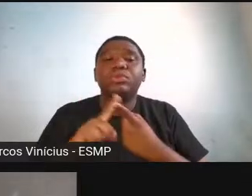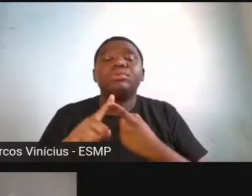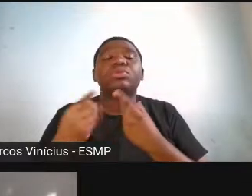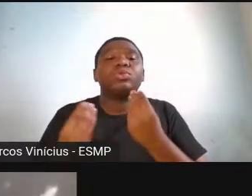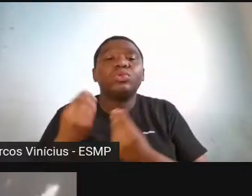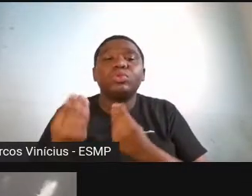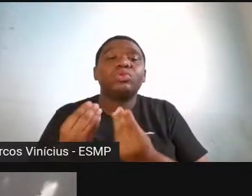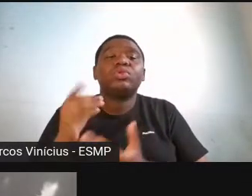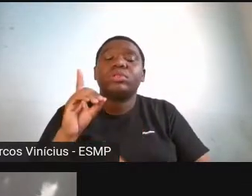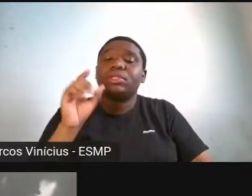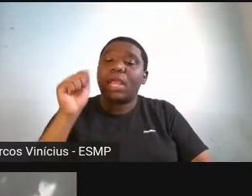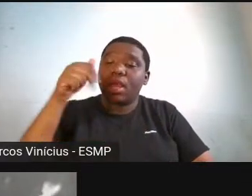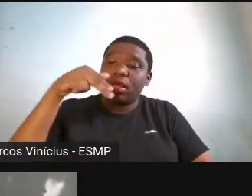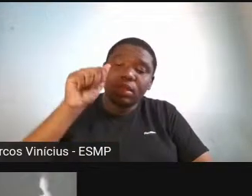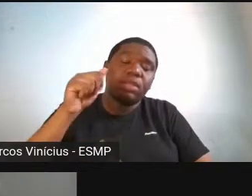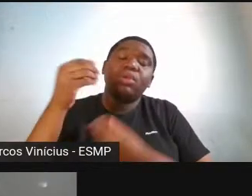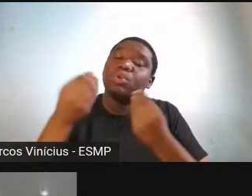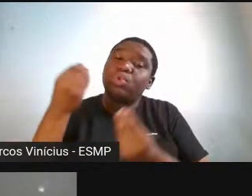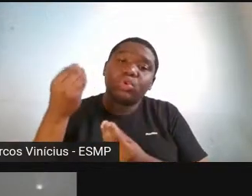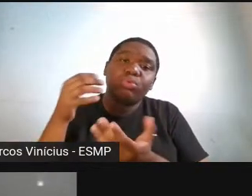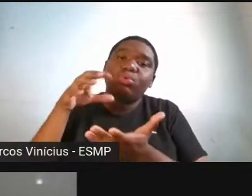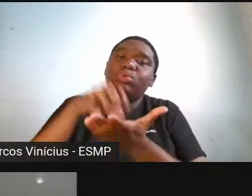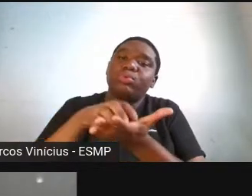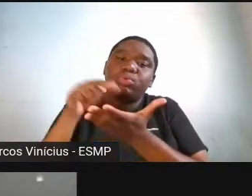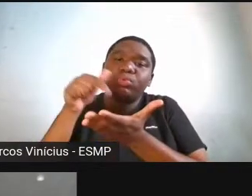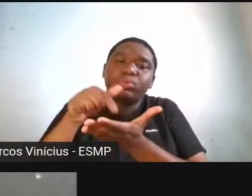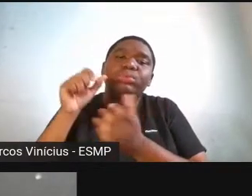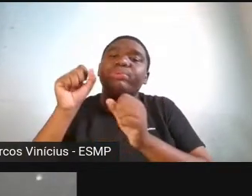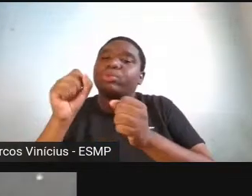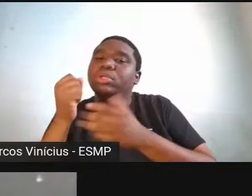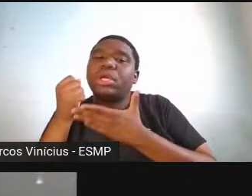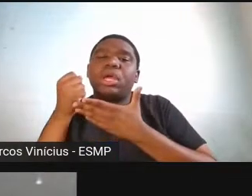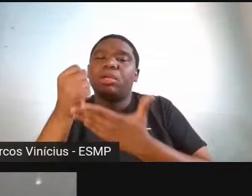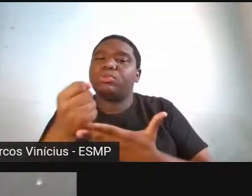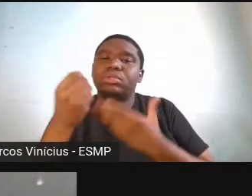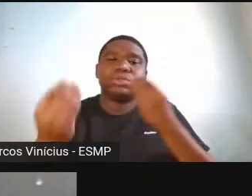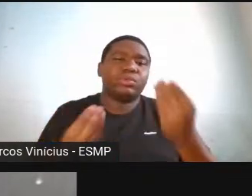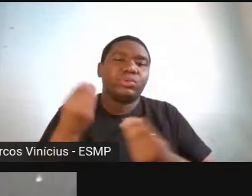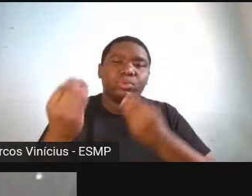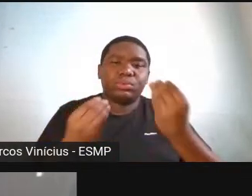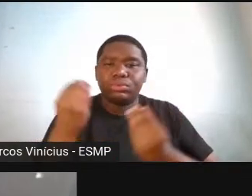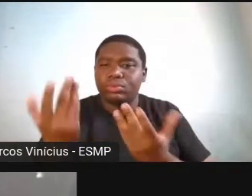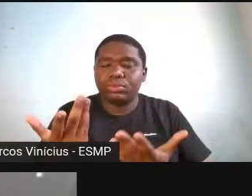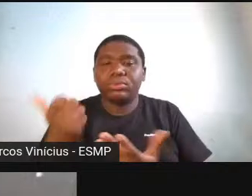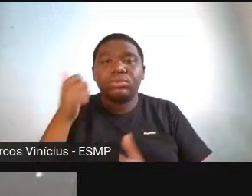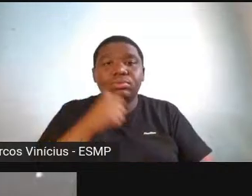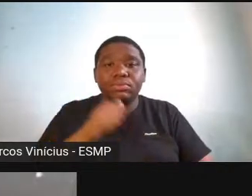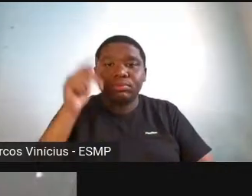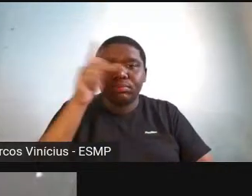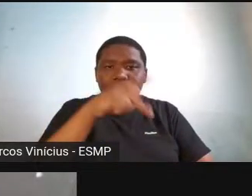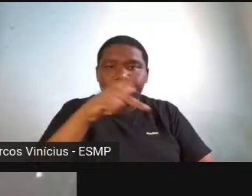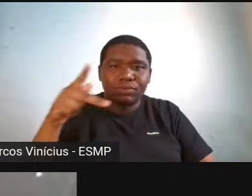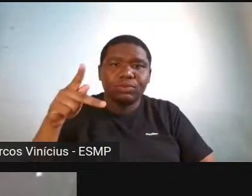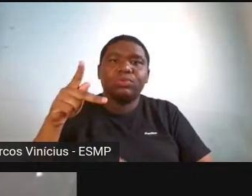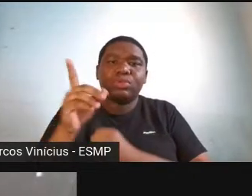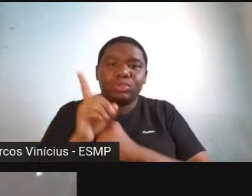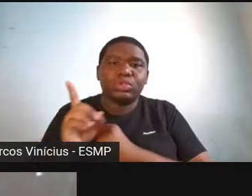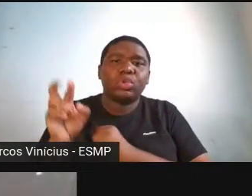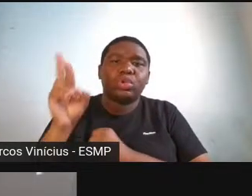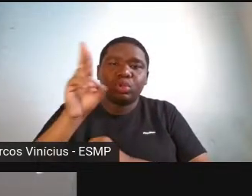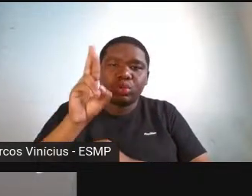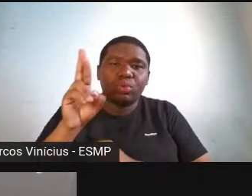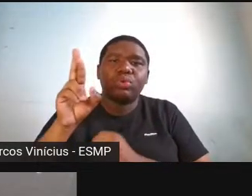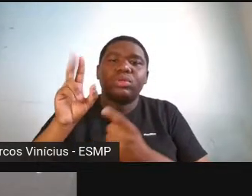núcleo Dana, do Ministério Público, pode contribuir. E a professora, doutora